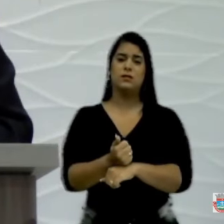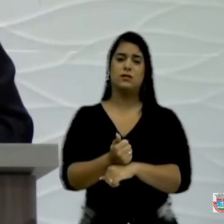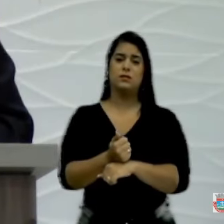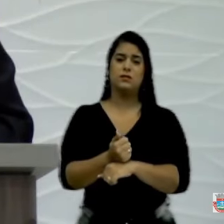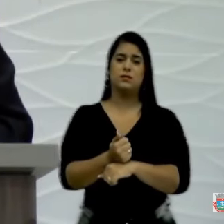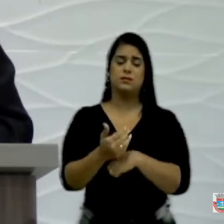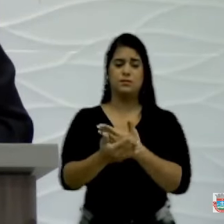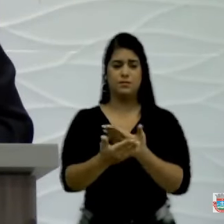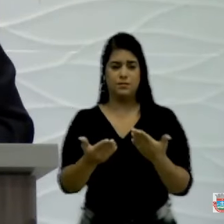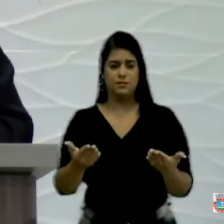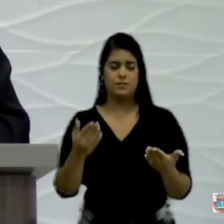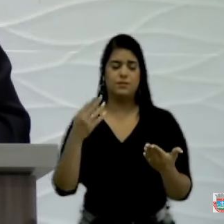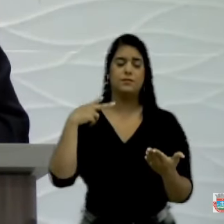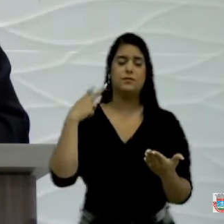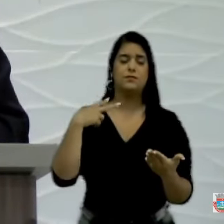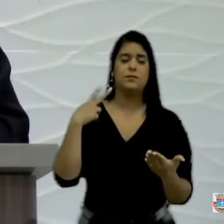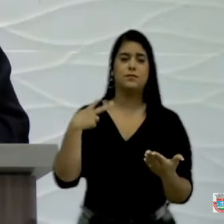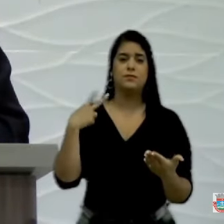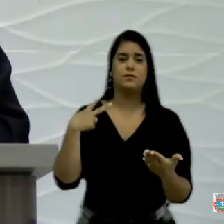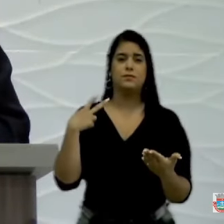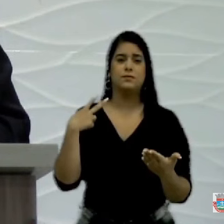Senhores, vereador,